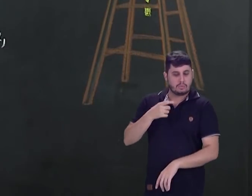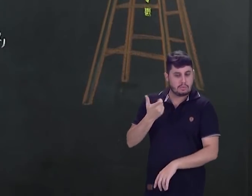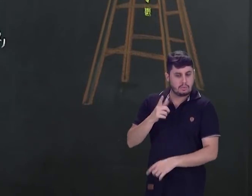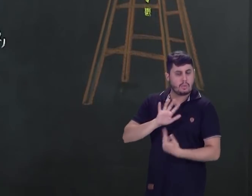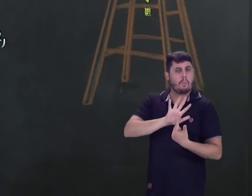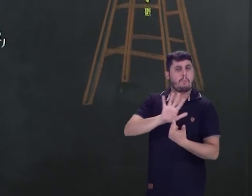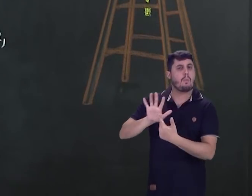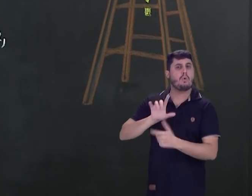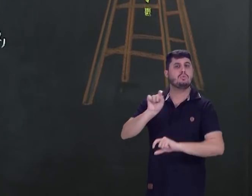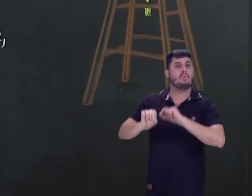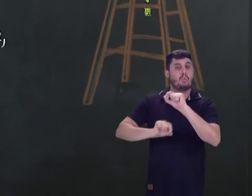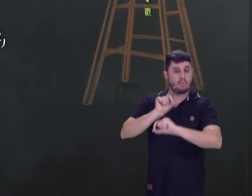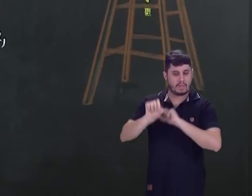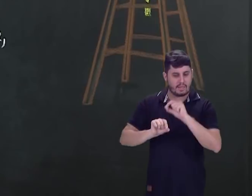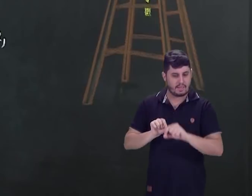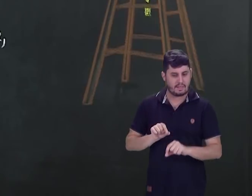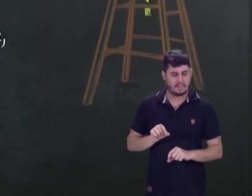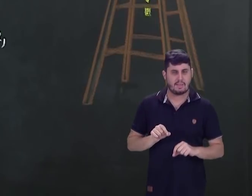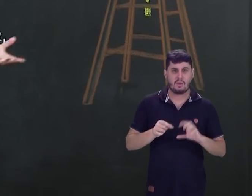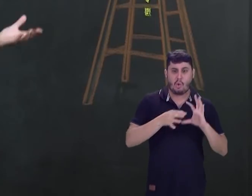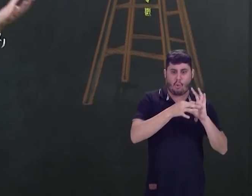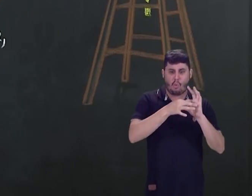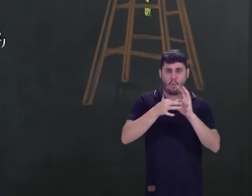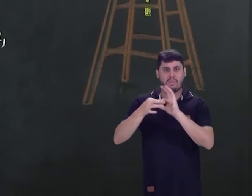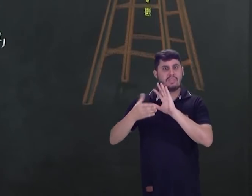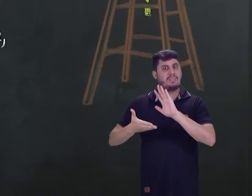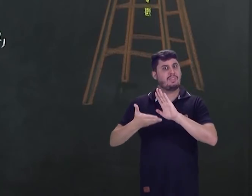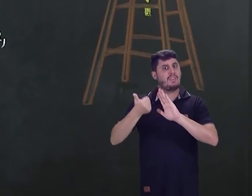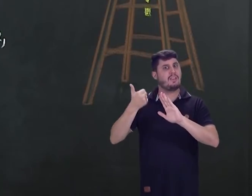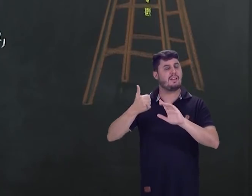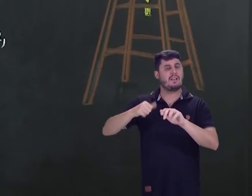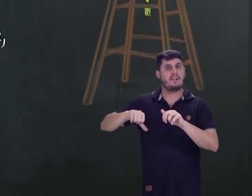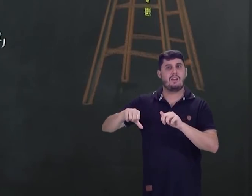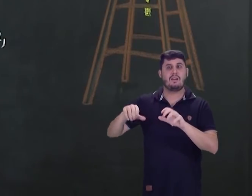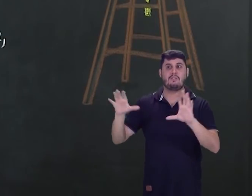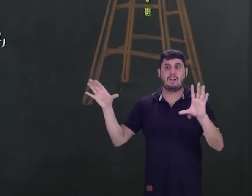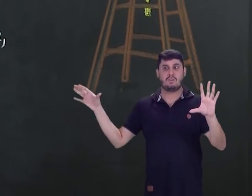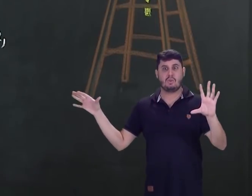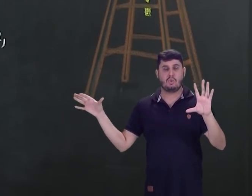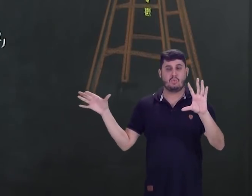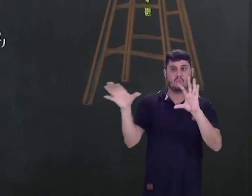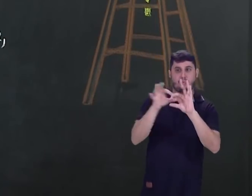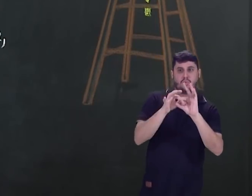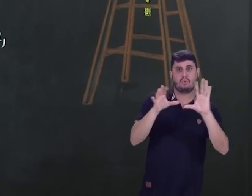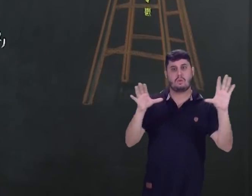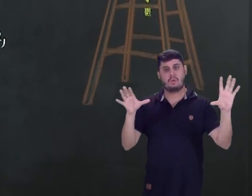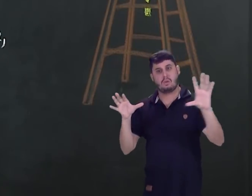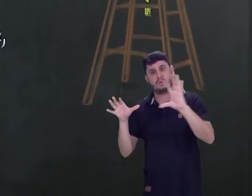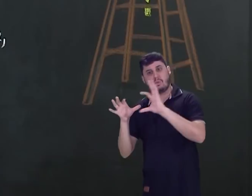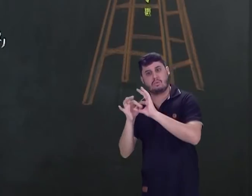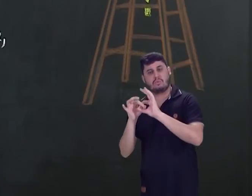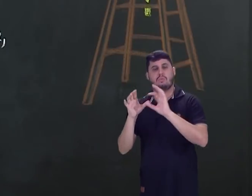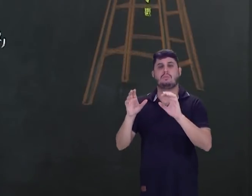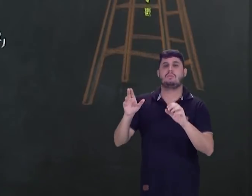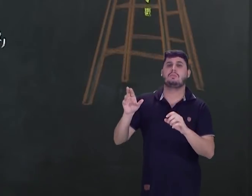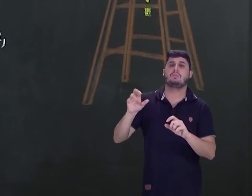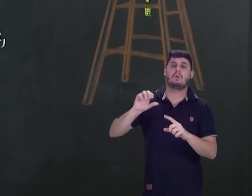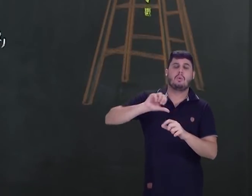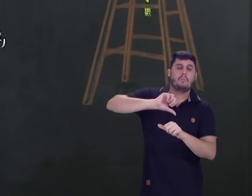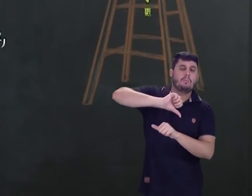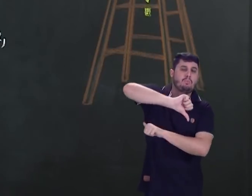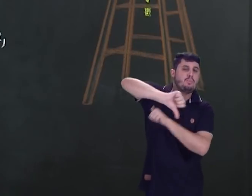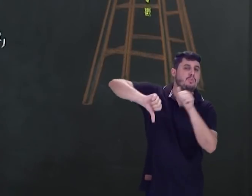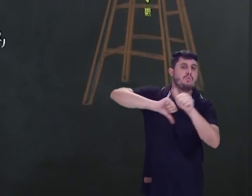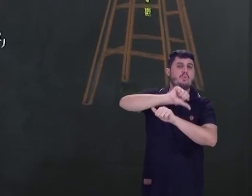a ideia é, basicamente, tirar esses objetos de contexto e unir ressignificando esses objetos, tirando do seu